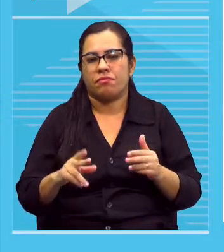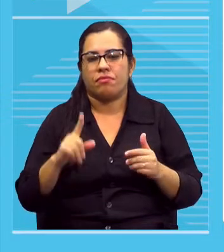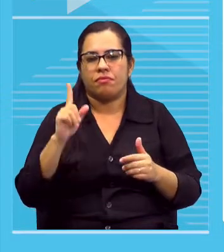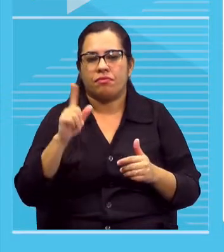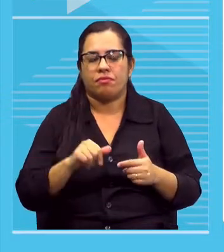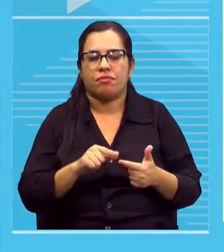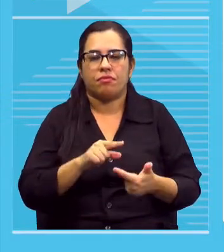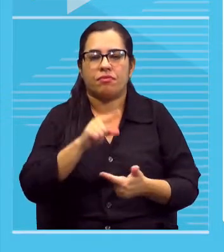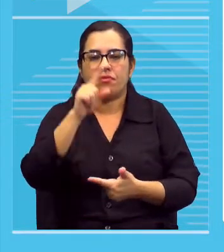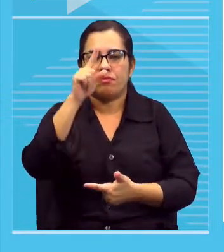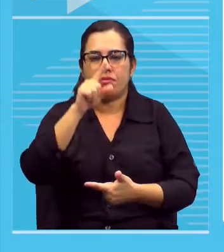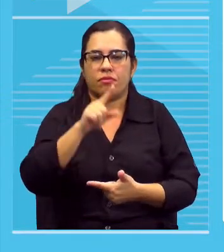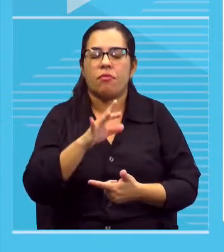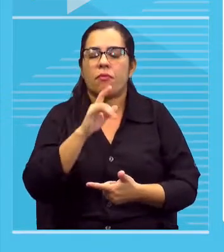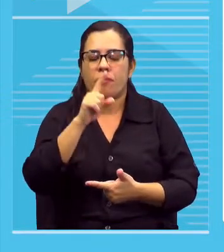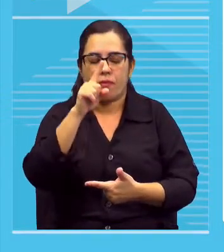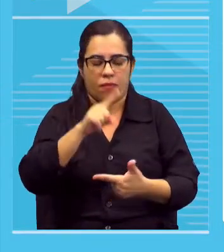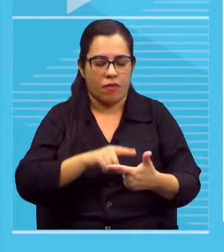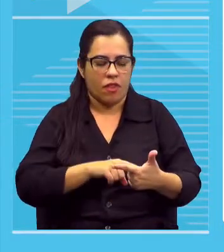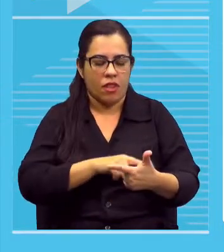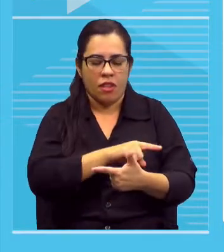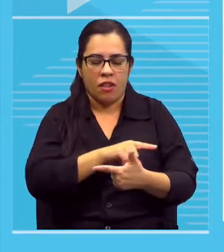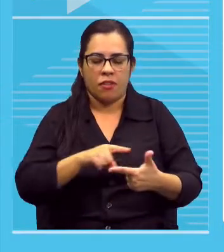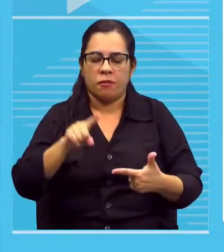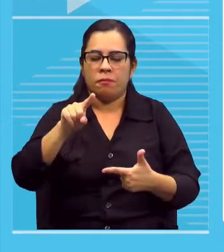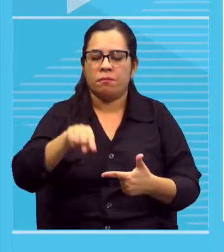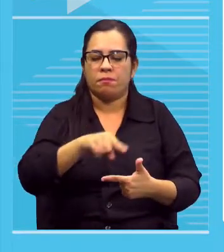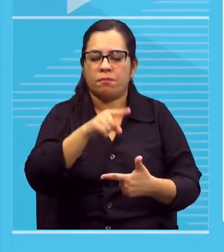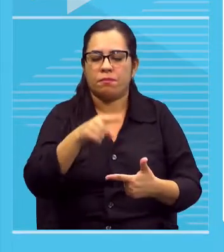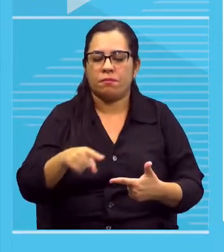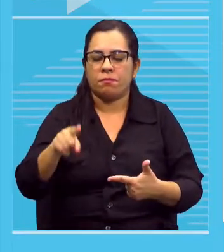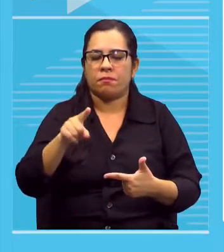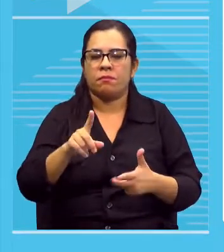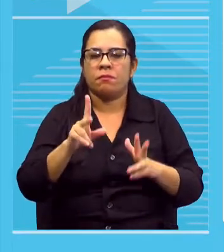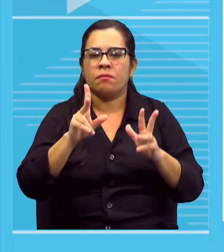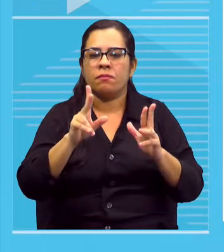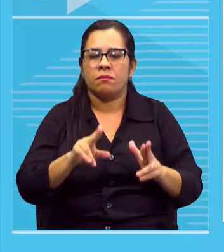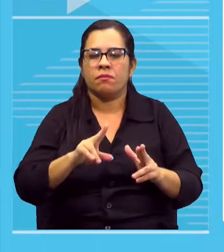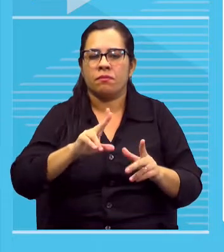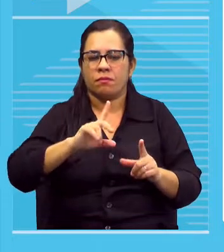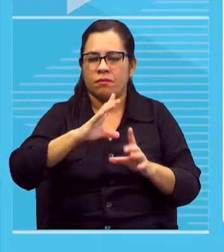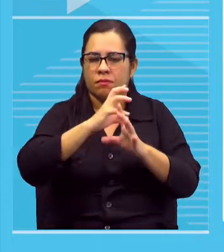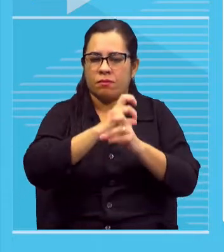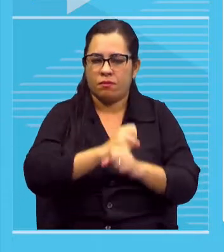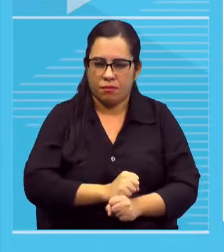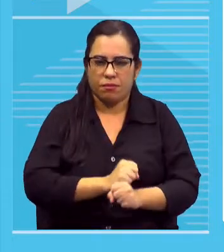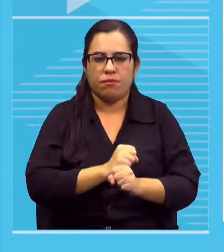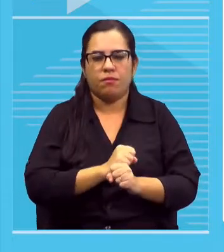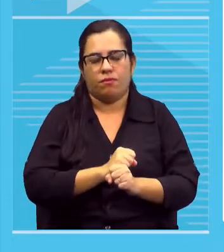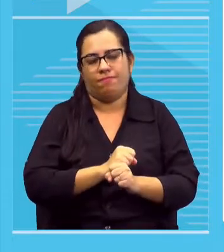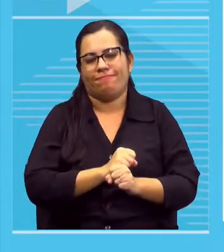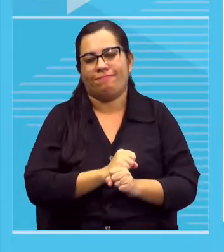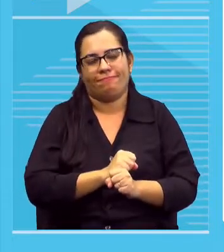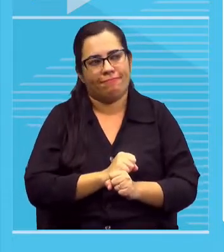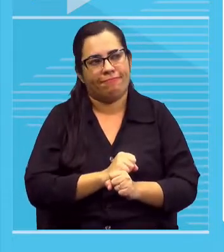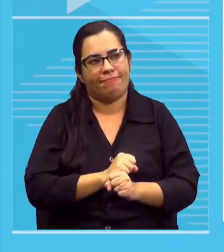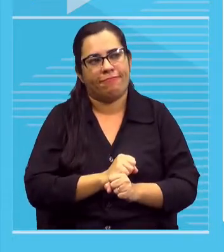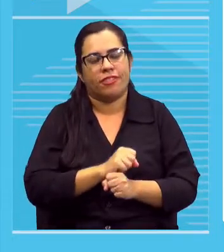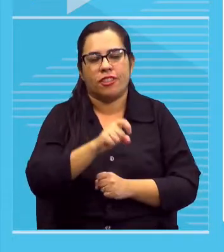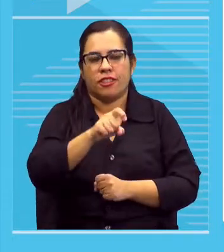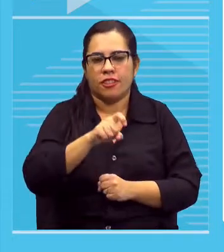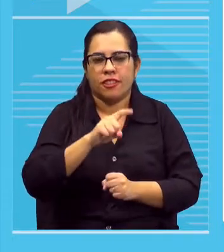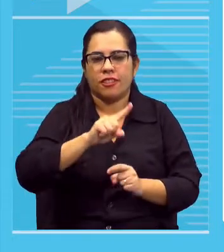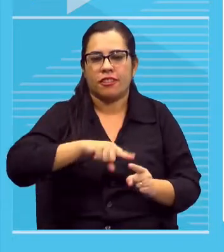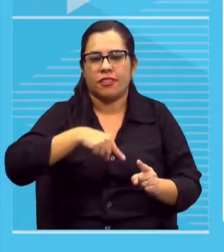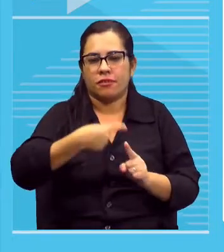o seno de Alfa mais Alpha né o seno do mesmo ângulo sendo somado né sendo de x +